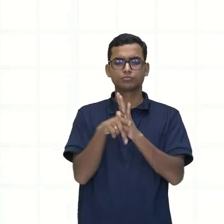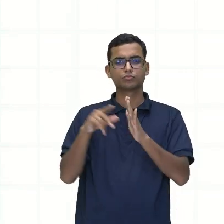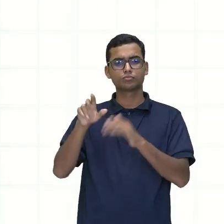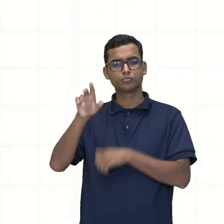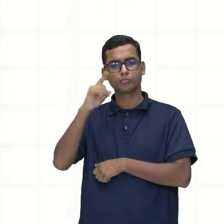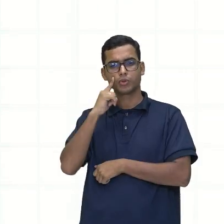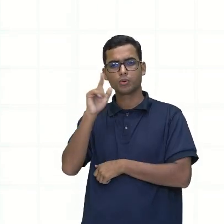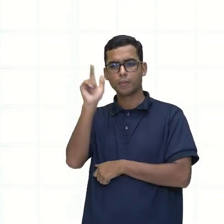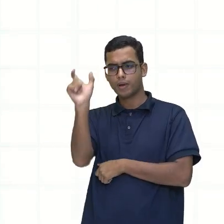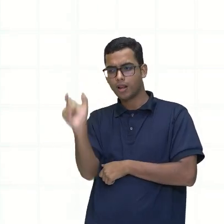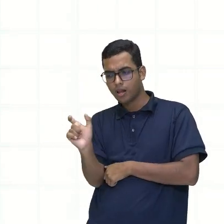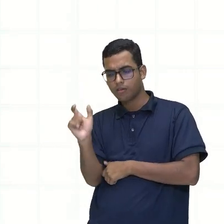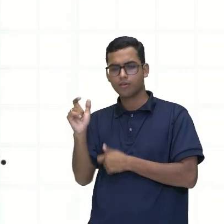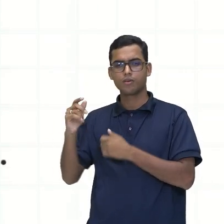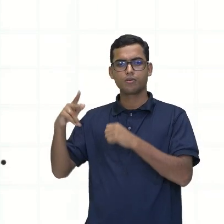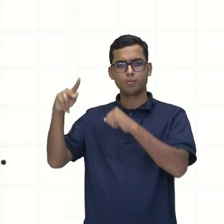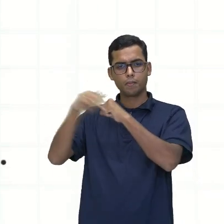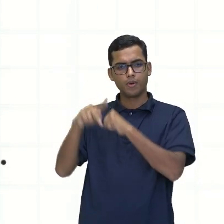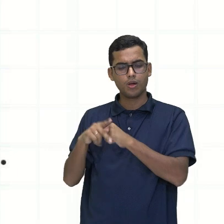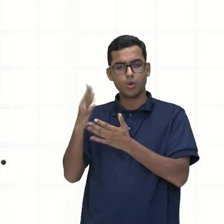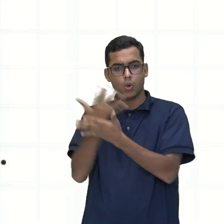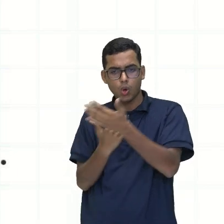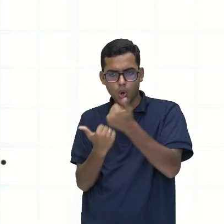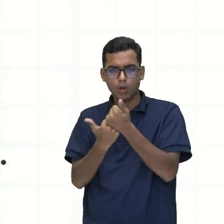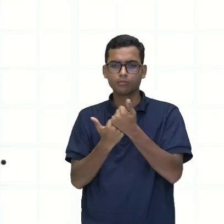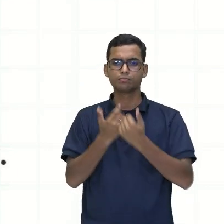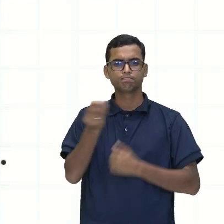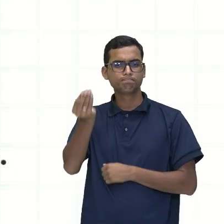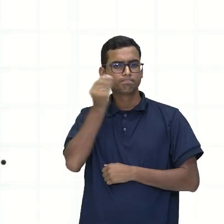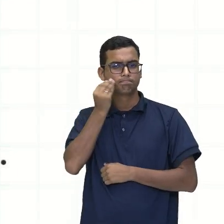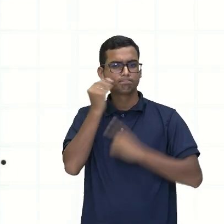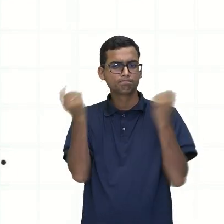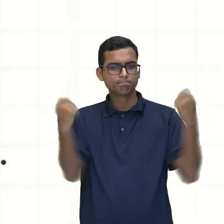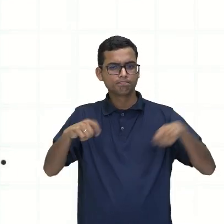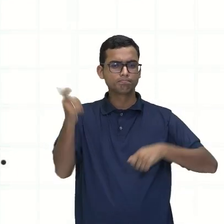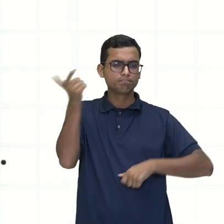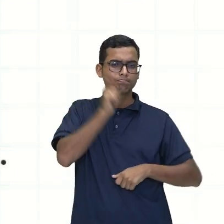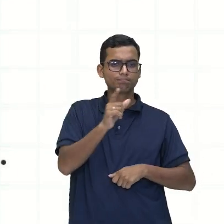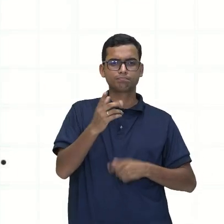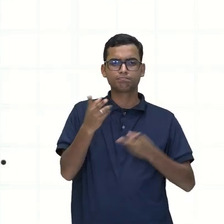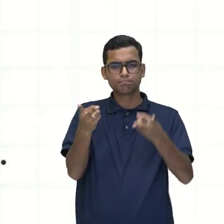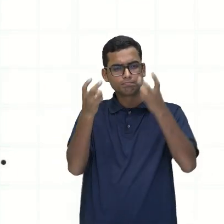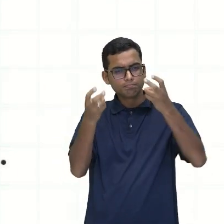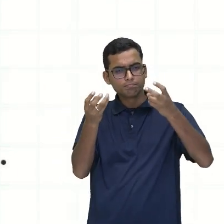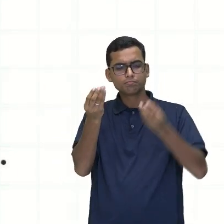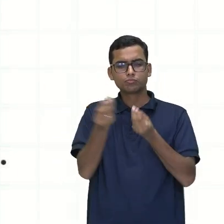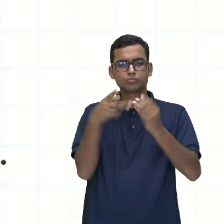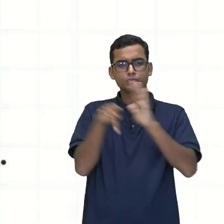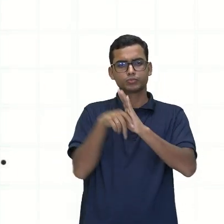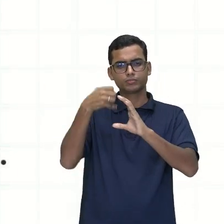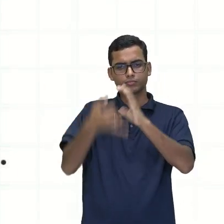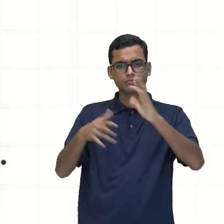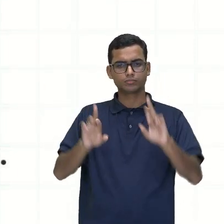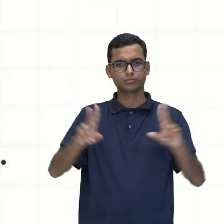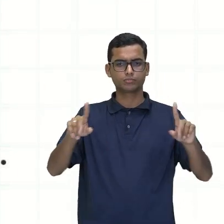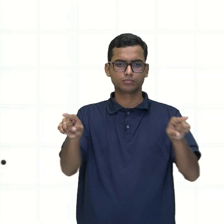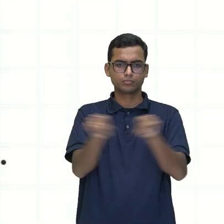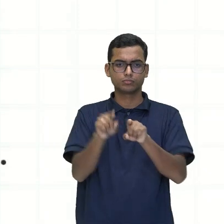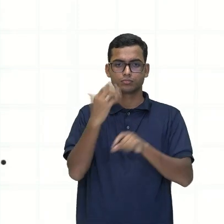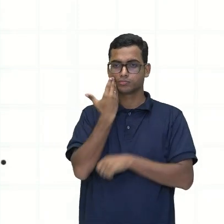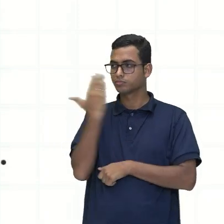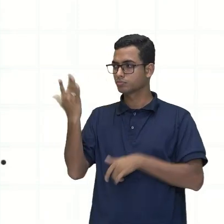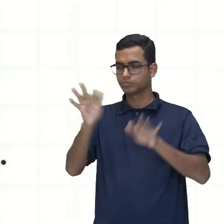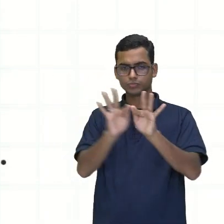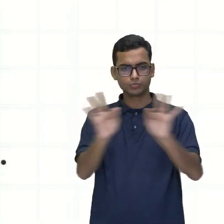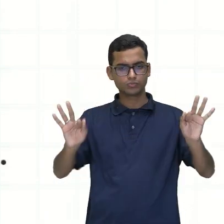nomes, né? Para que vocês possam observar essa diferença entre eles, ok? Vamos ver aqui a nossa frase. A primeira